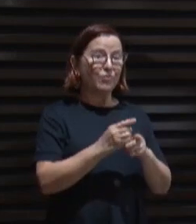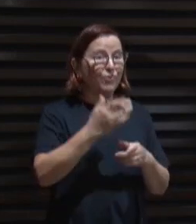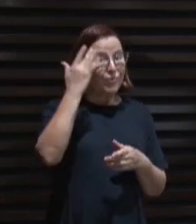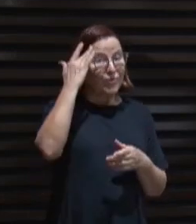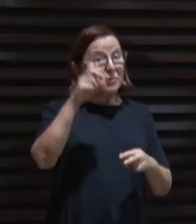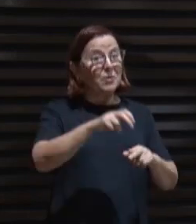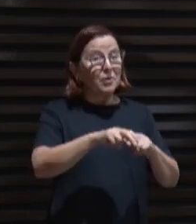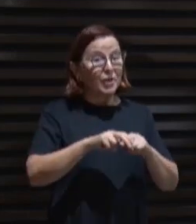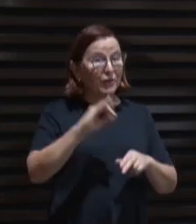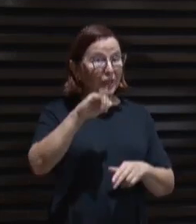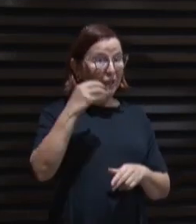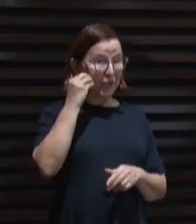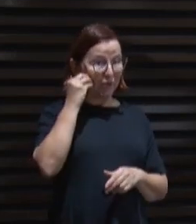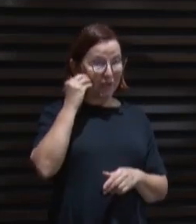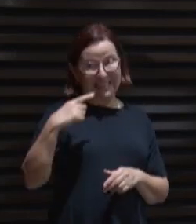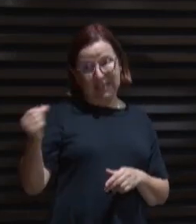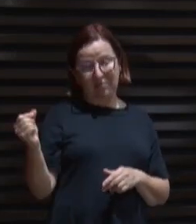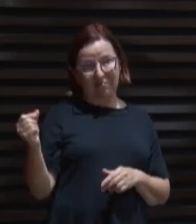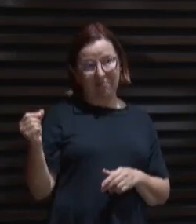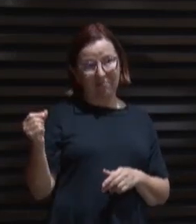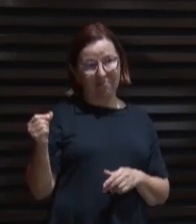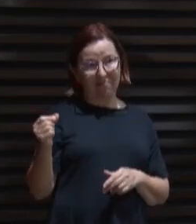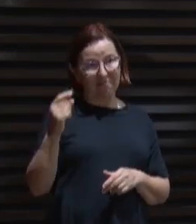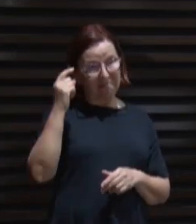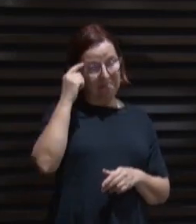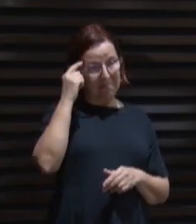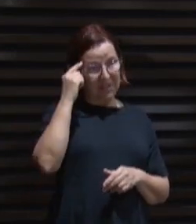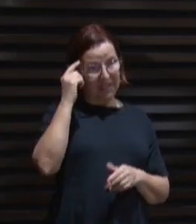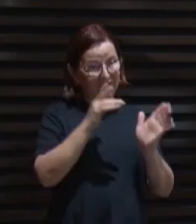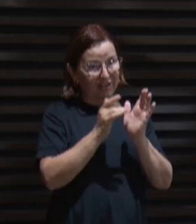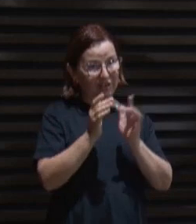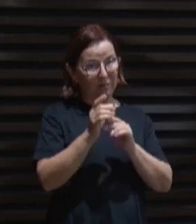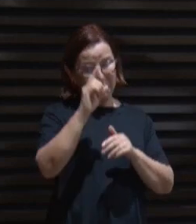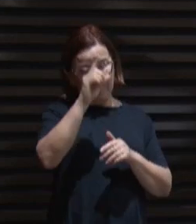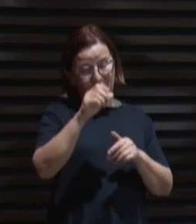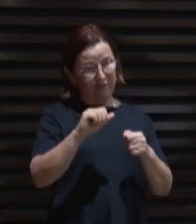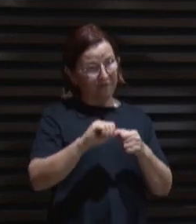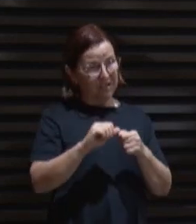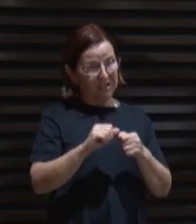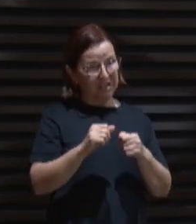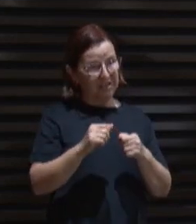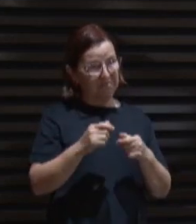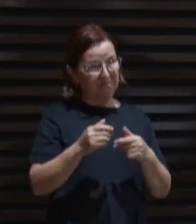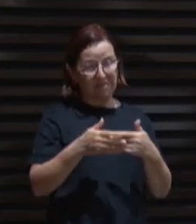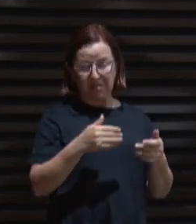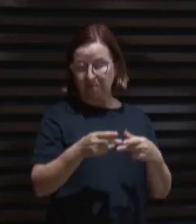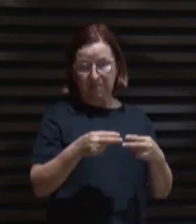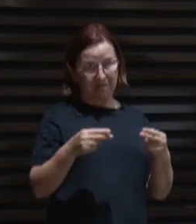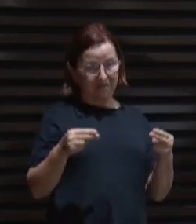que o Senhor tinha mandado ele fazer alguma coisa porque ele levava a bolsa. Ele era o